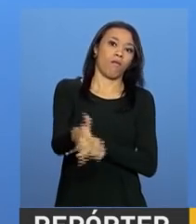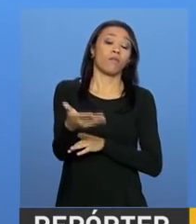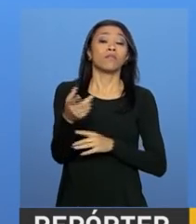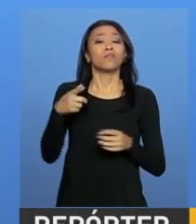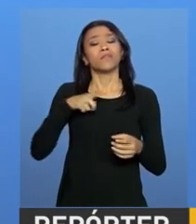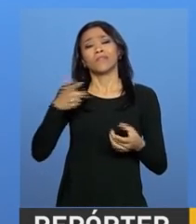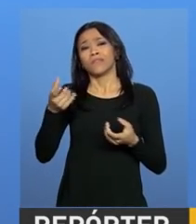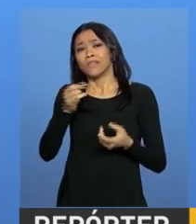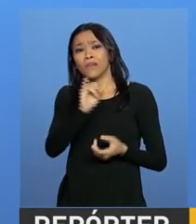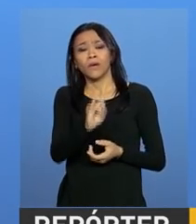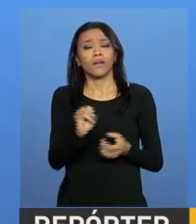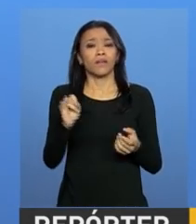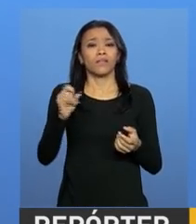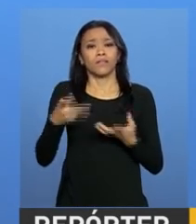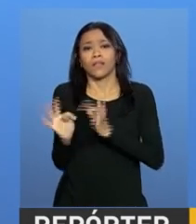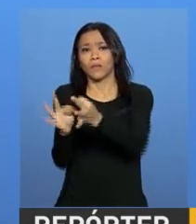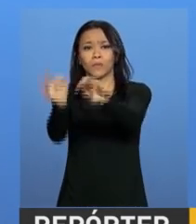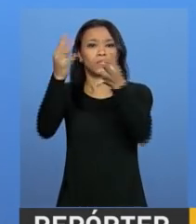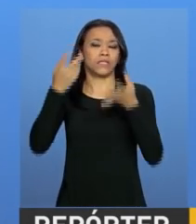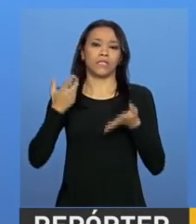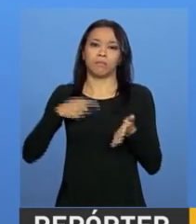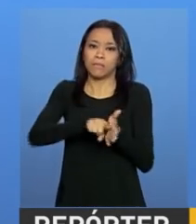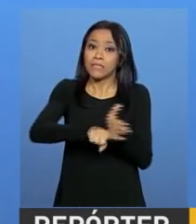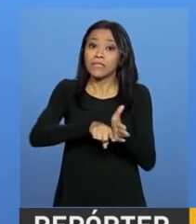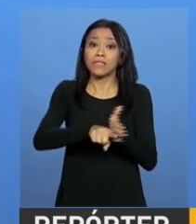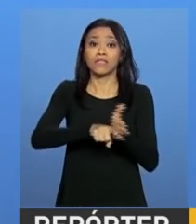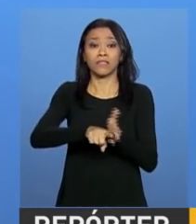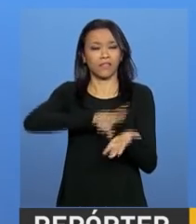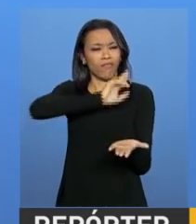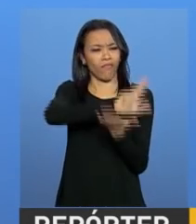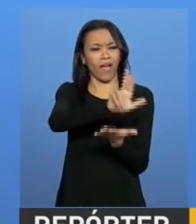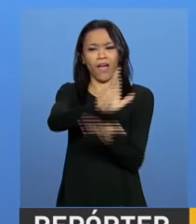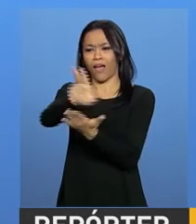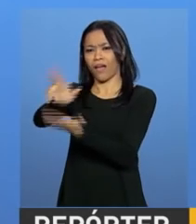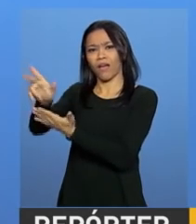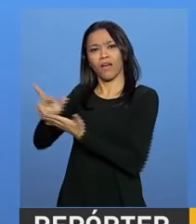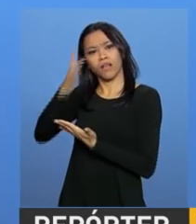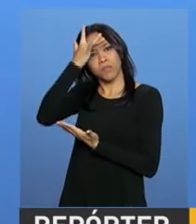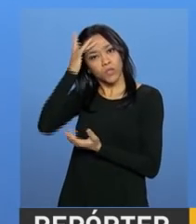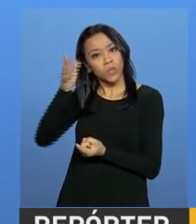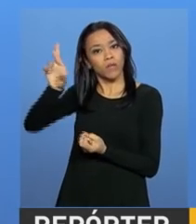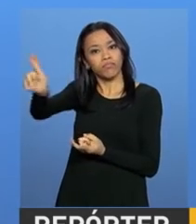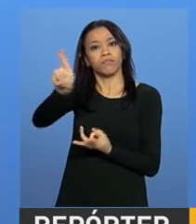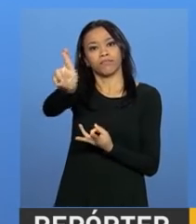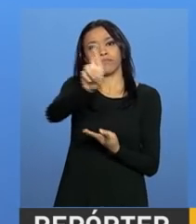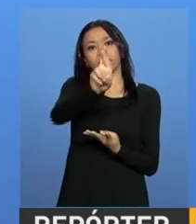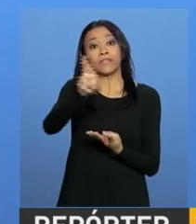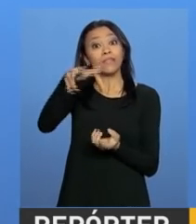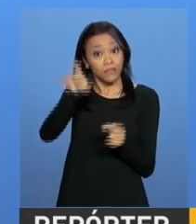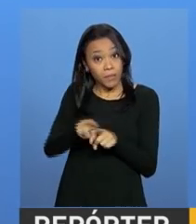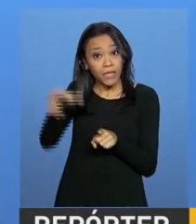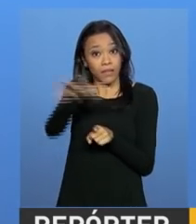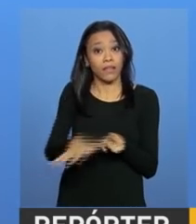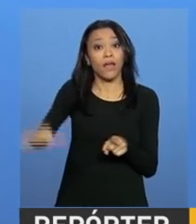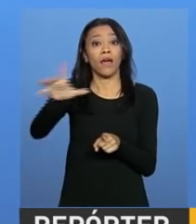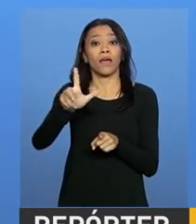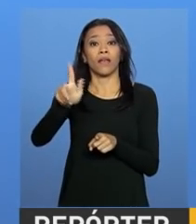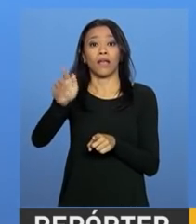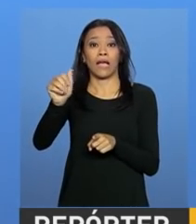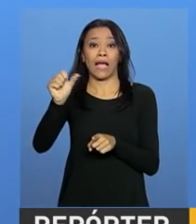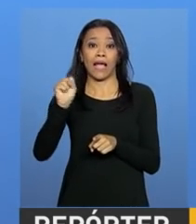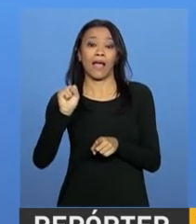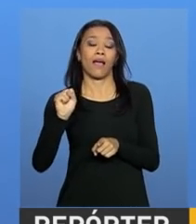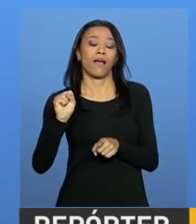tecnologia pesquisa alta tecnologia a área da distribuição de gás escritórios